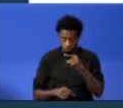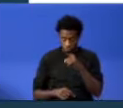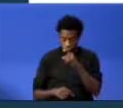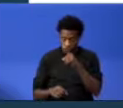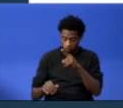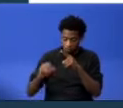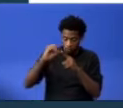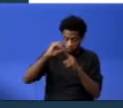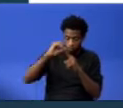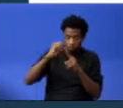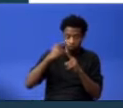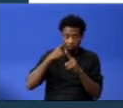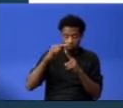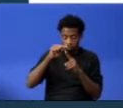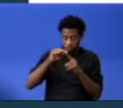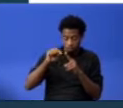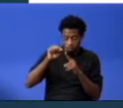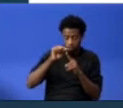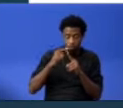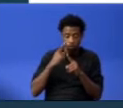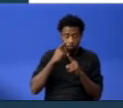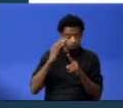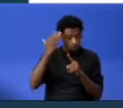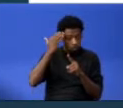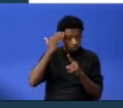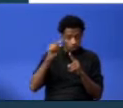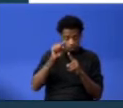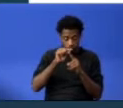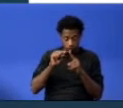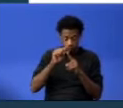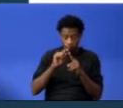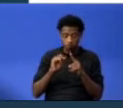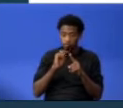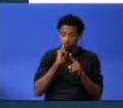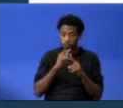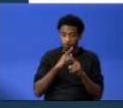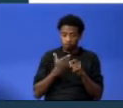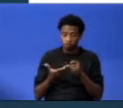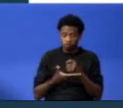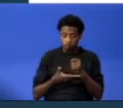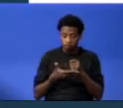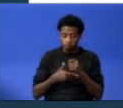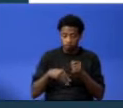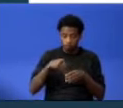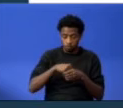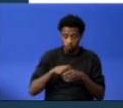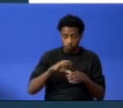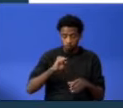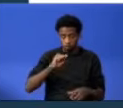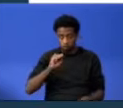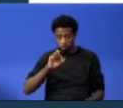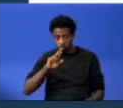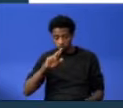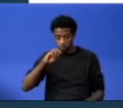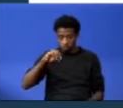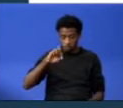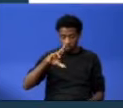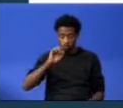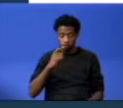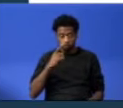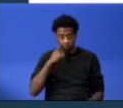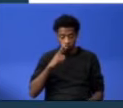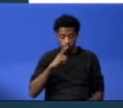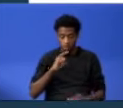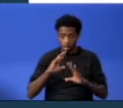de uma nova molécula de ATP. Por consequência disso, na estrutura do sarcômero, a gente olhando aqui para o músculo relaxado,